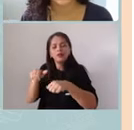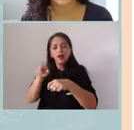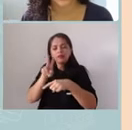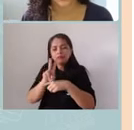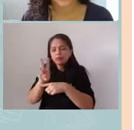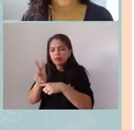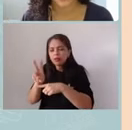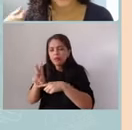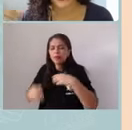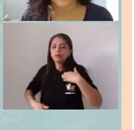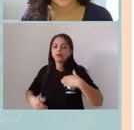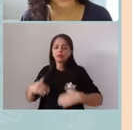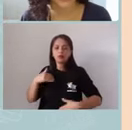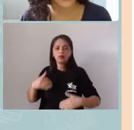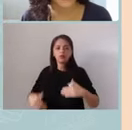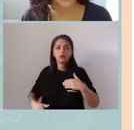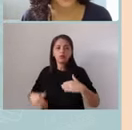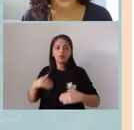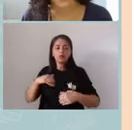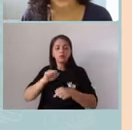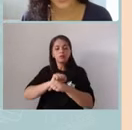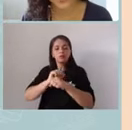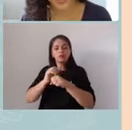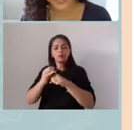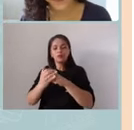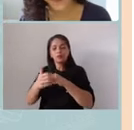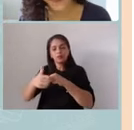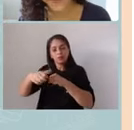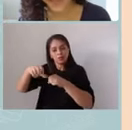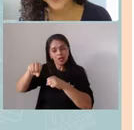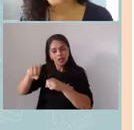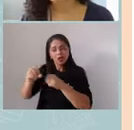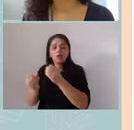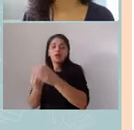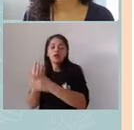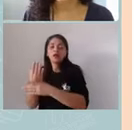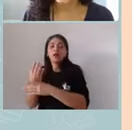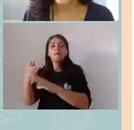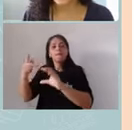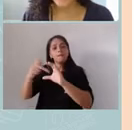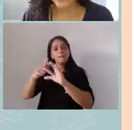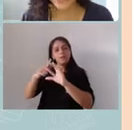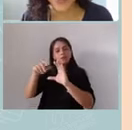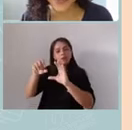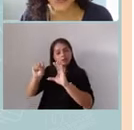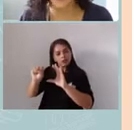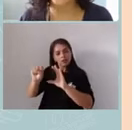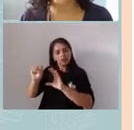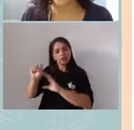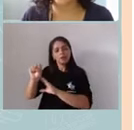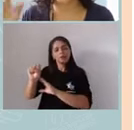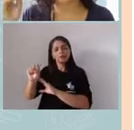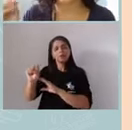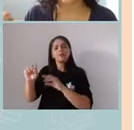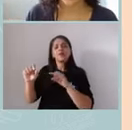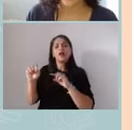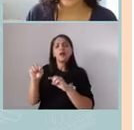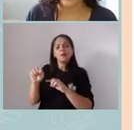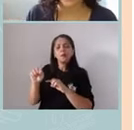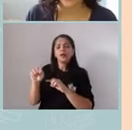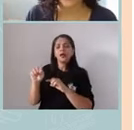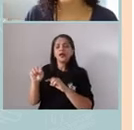do coronavírus, a proteína S, que eu falei, a proteína spike, tá? E para isso, esse vírus ele vai